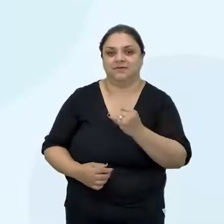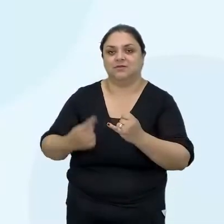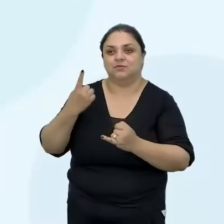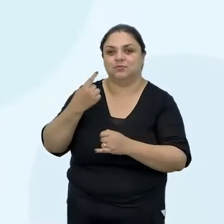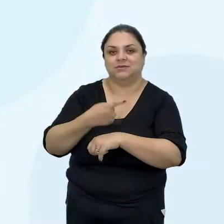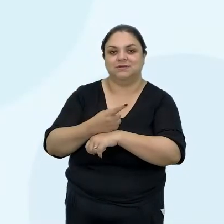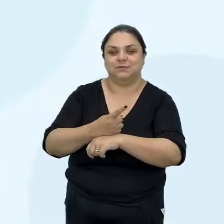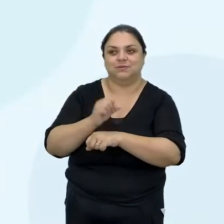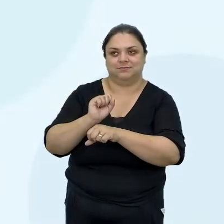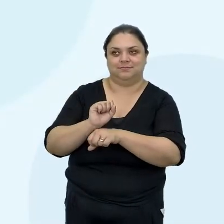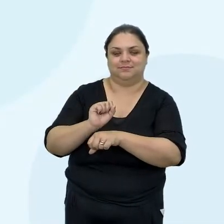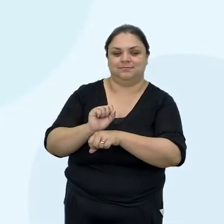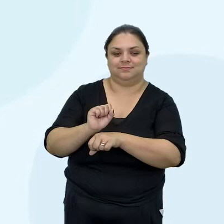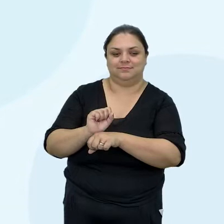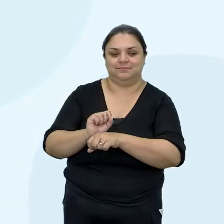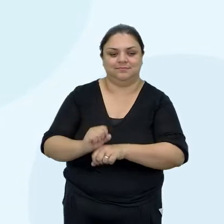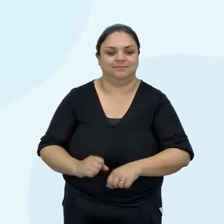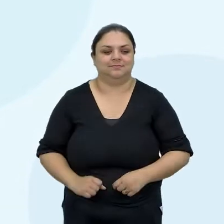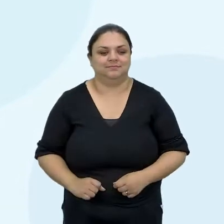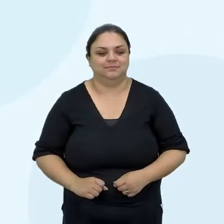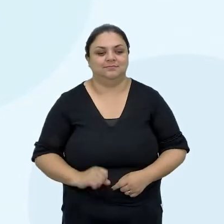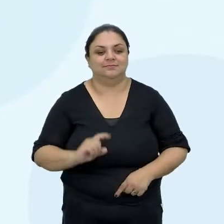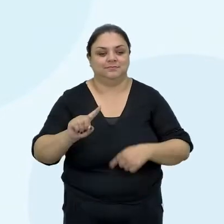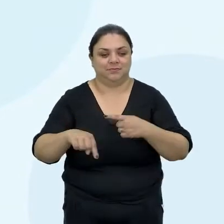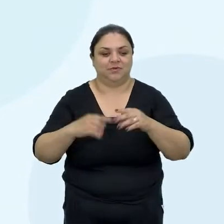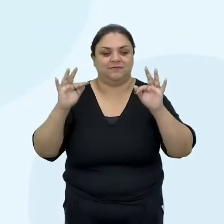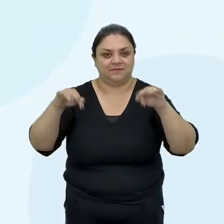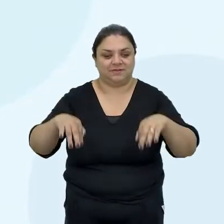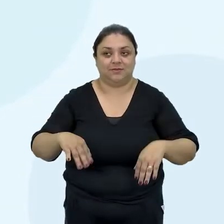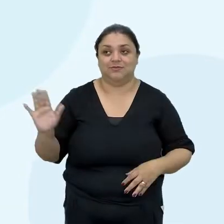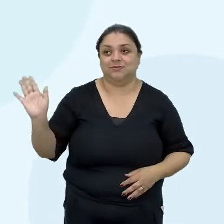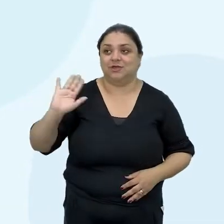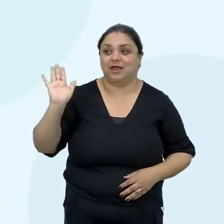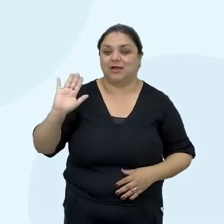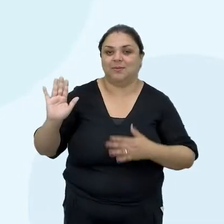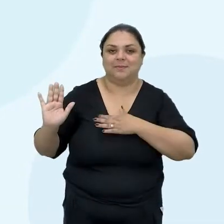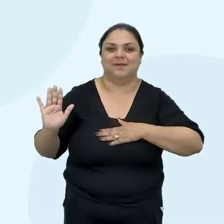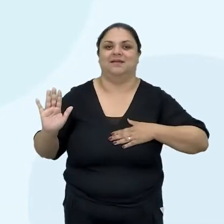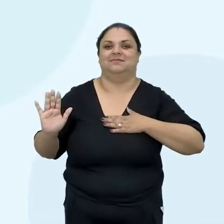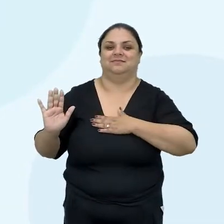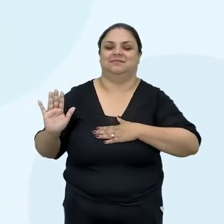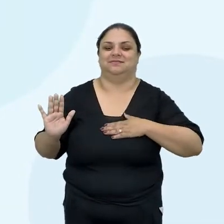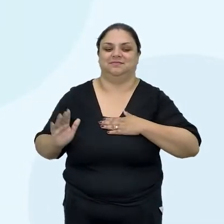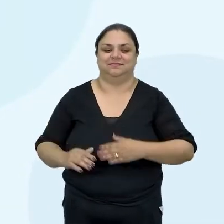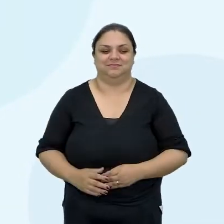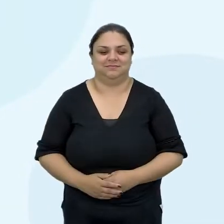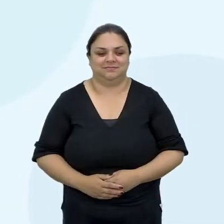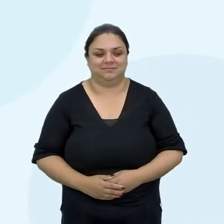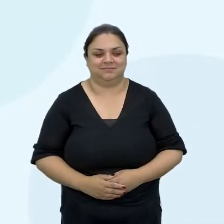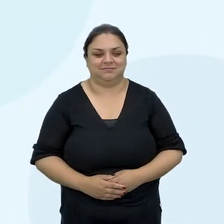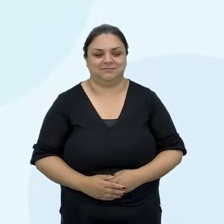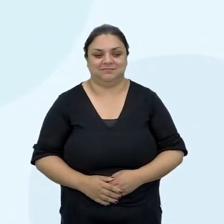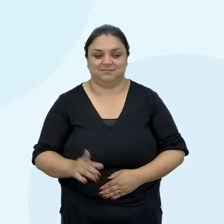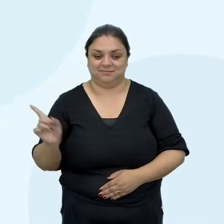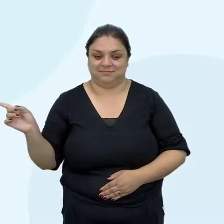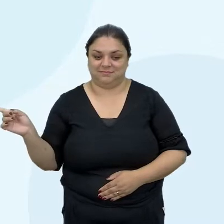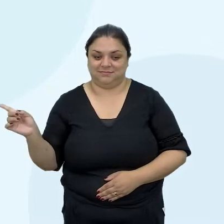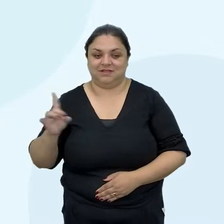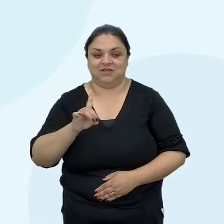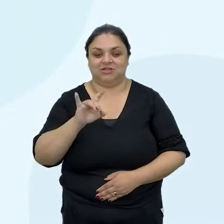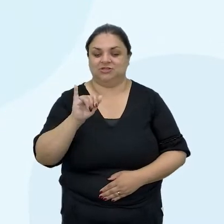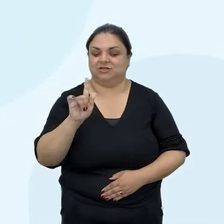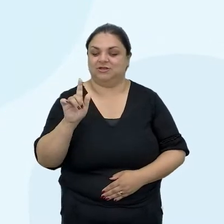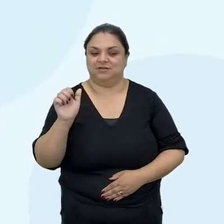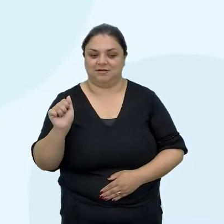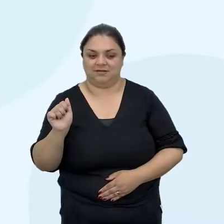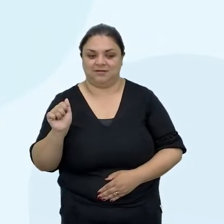aparecendo um movimento. E em seguida, ele fala tchau, foi um prazer e vai embora. Tá vendo que esse diga é igual a esse diga do começo, que é igual a esse aqui. São